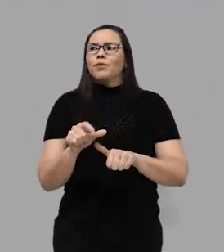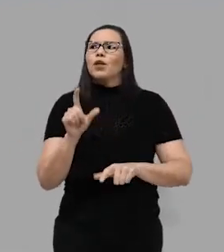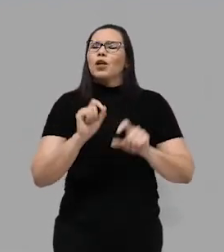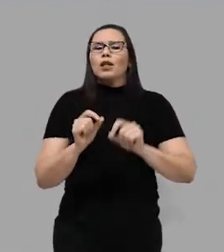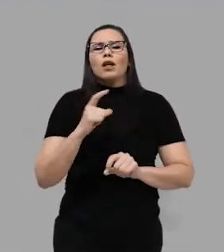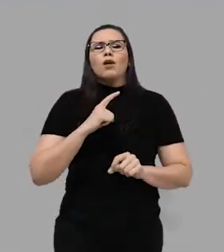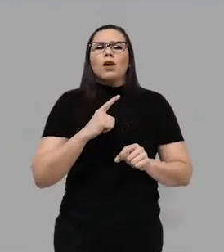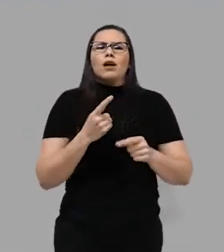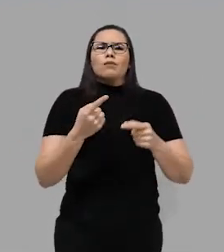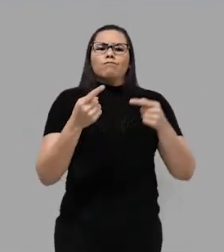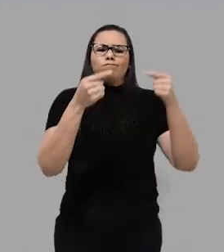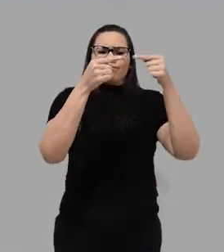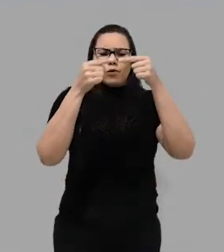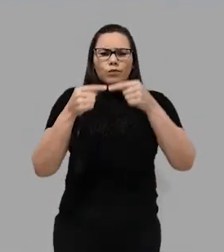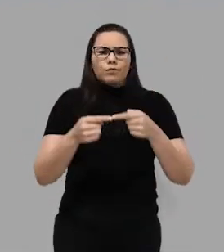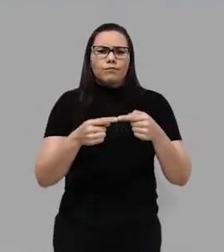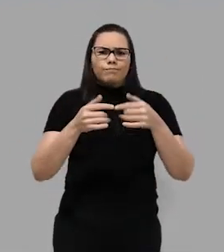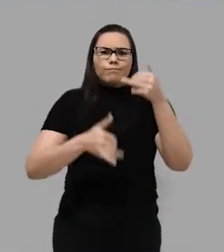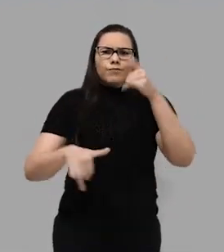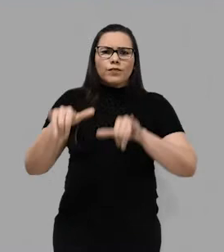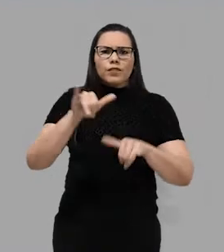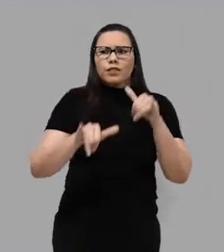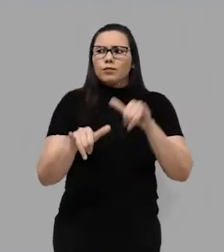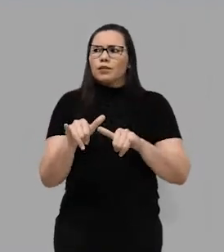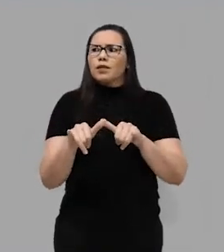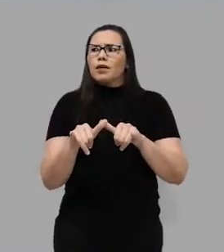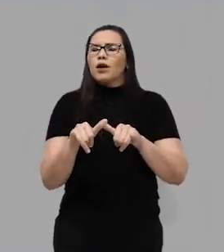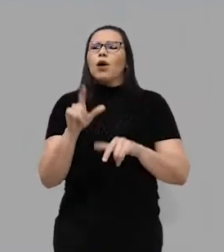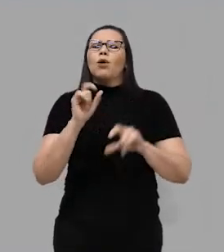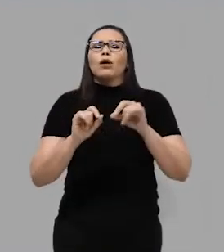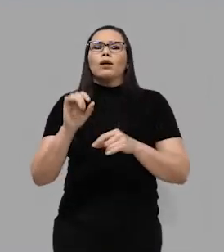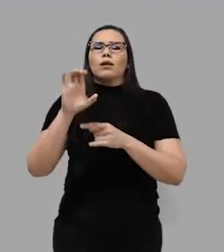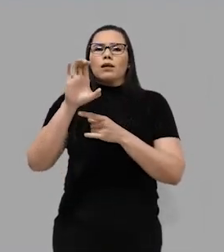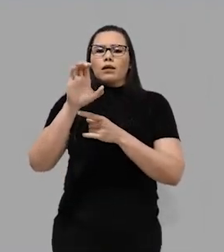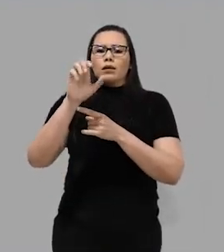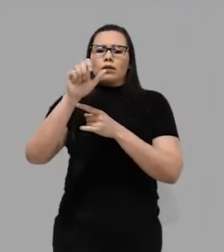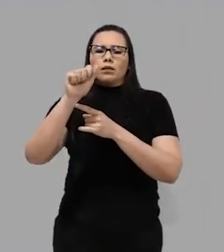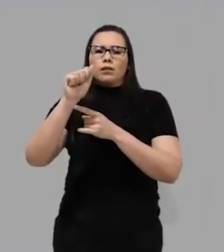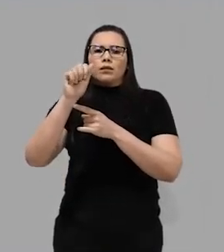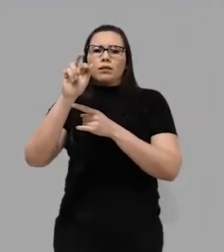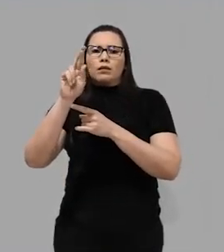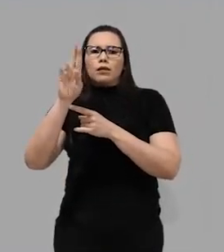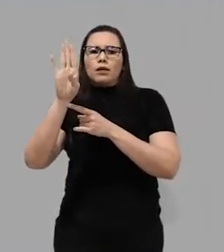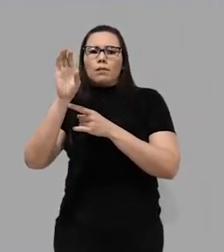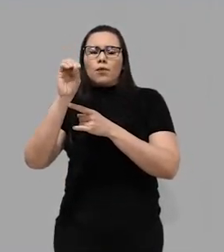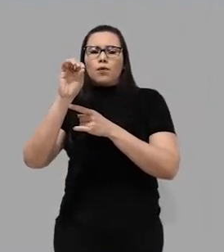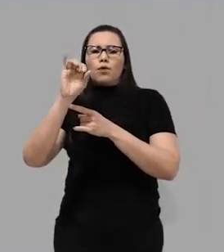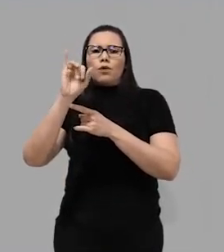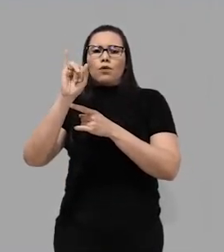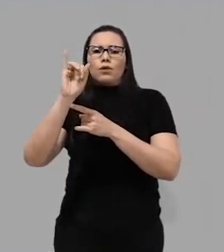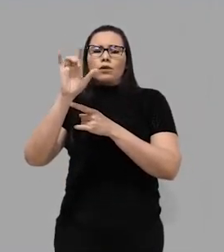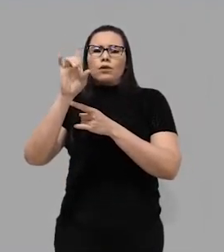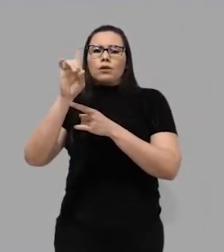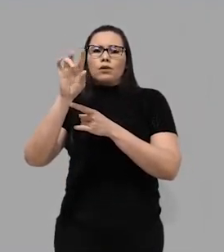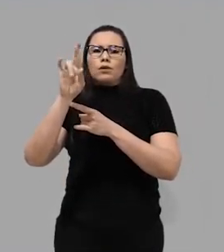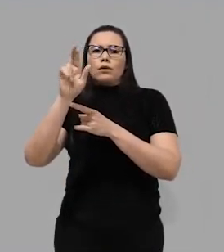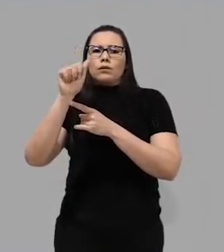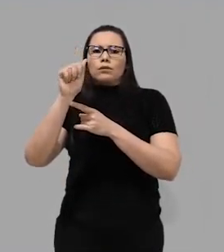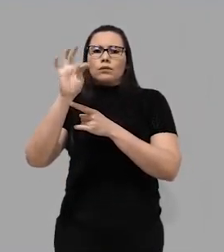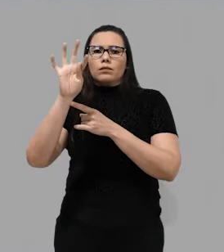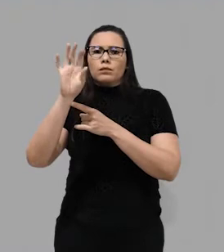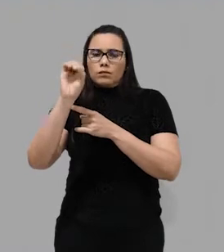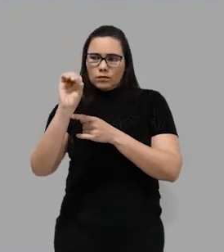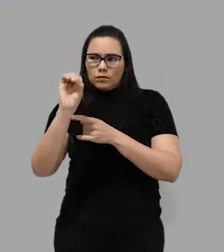químicas de uma molécula orgânica, que nesse caso é um carboidrato, né? Então, esse carboidrato aqui, geralmente a gente representa